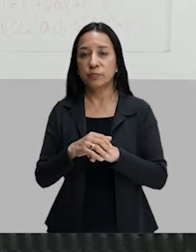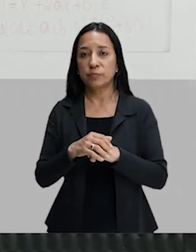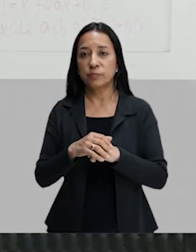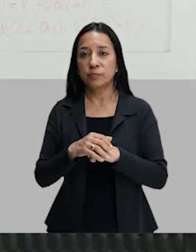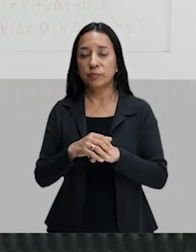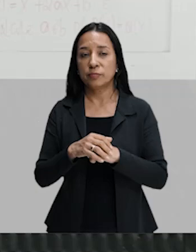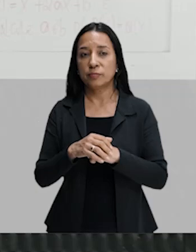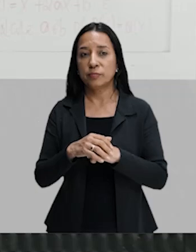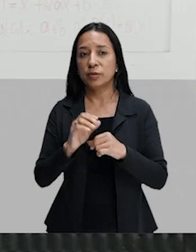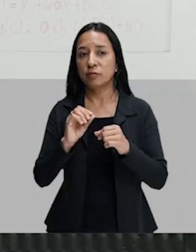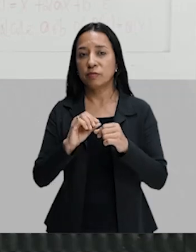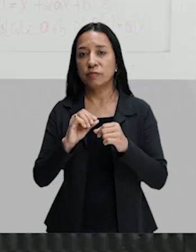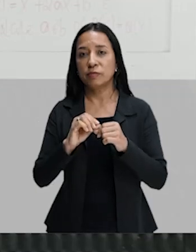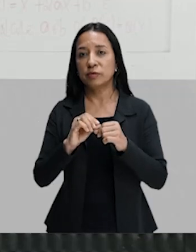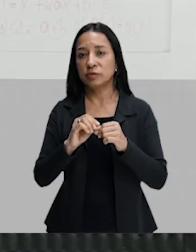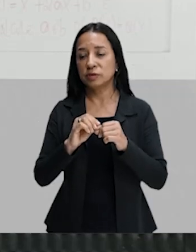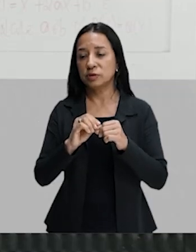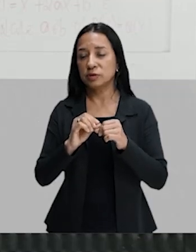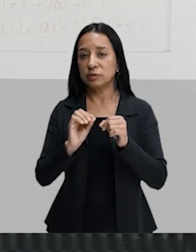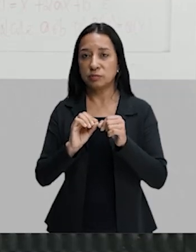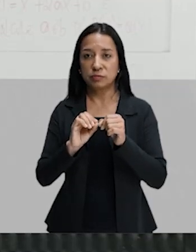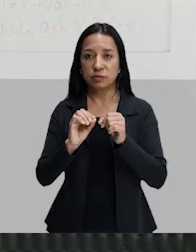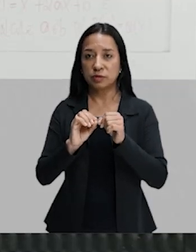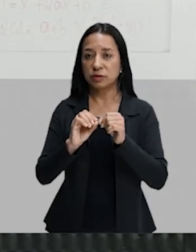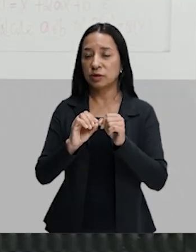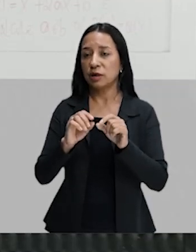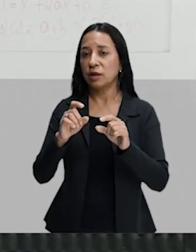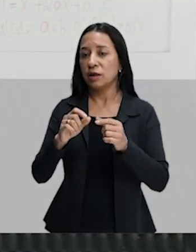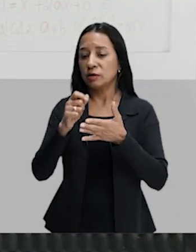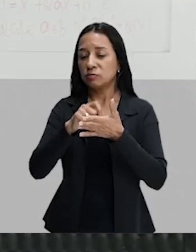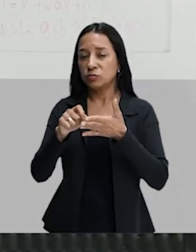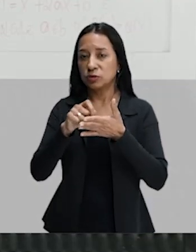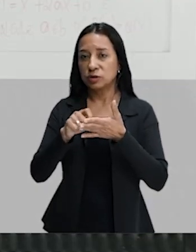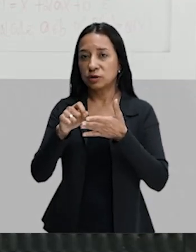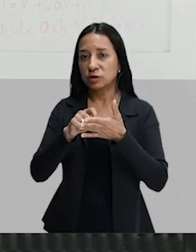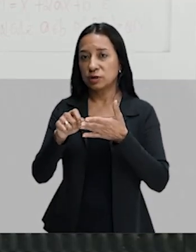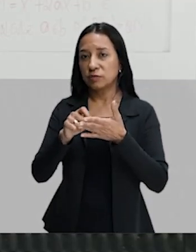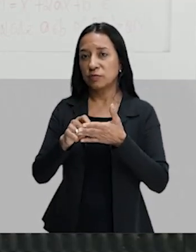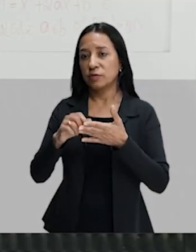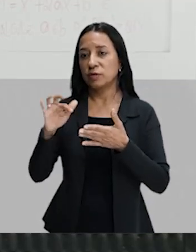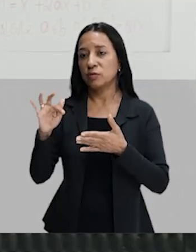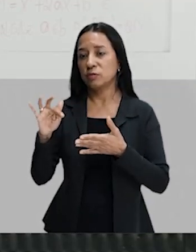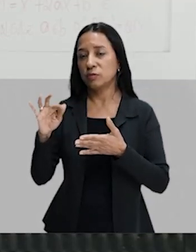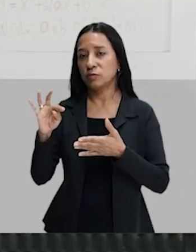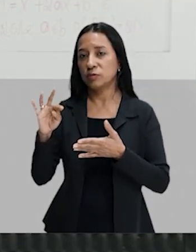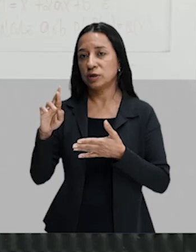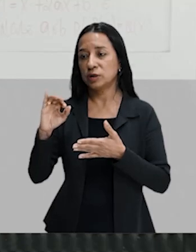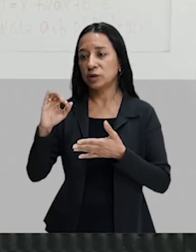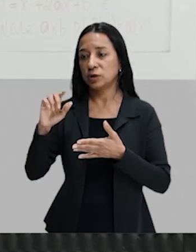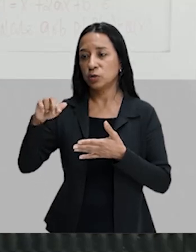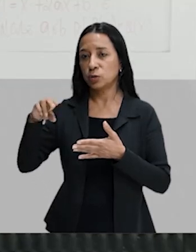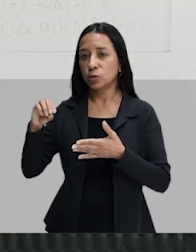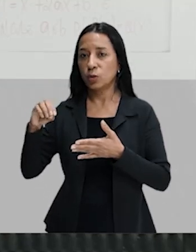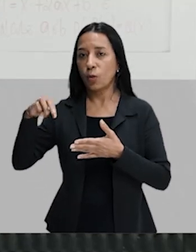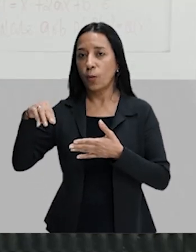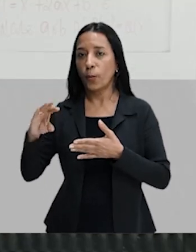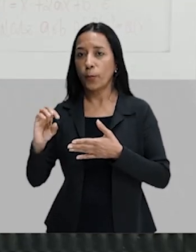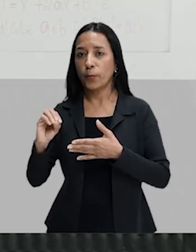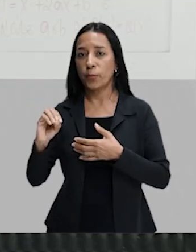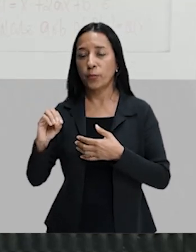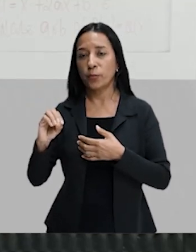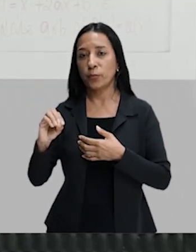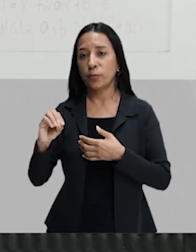isso aqui na forma de um trinômio, né? Porque isso aqui, ó, x menos 3 ao quadrado. Isso é o quadrado